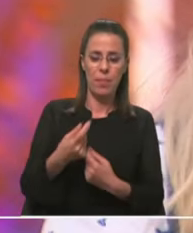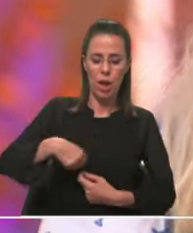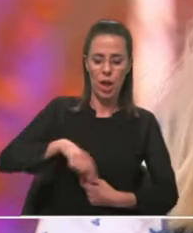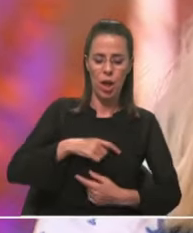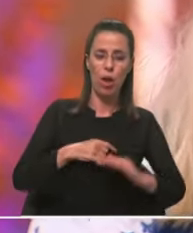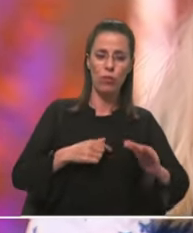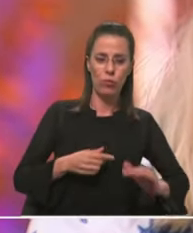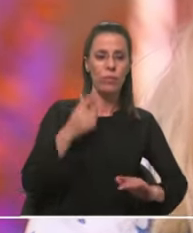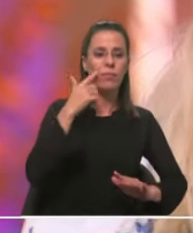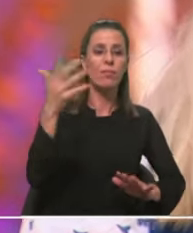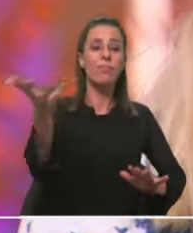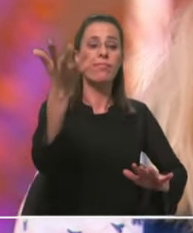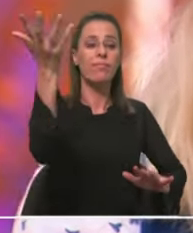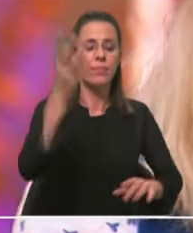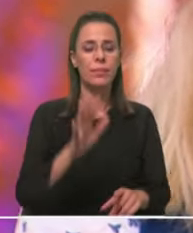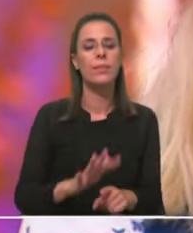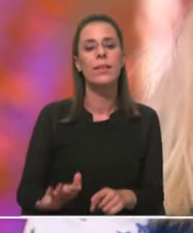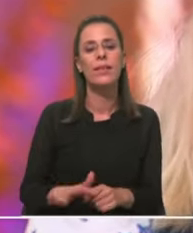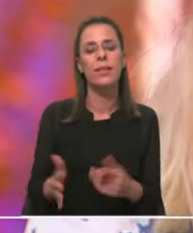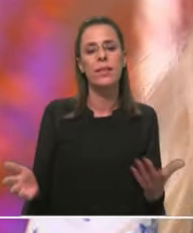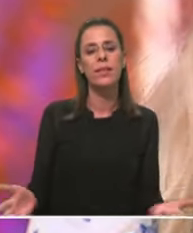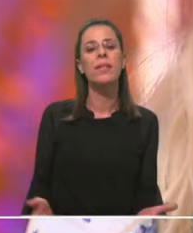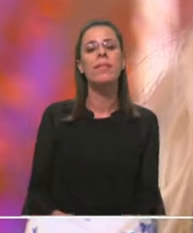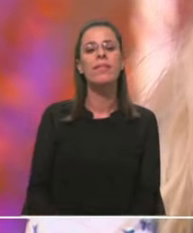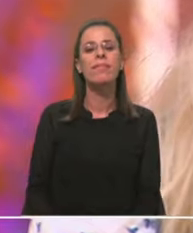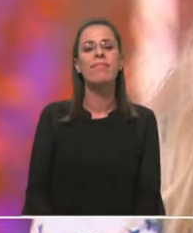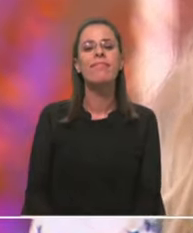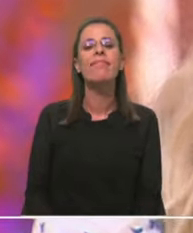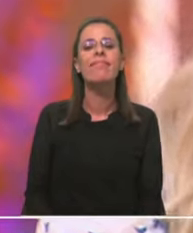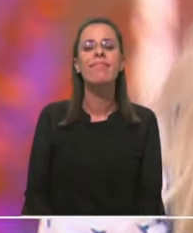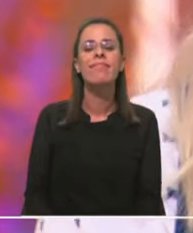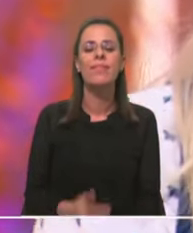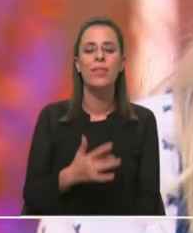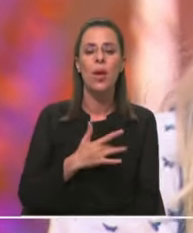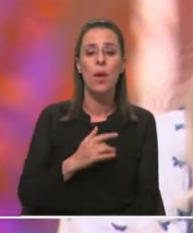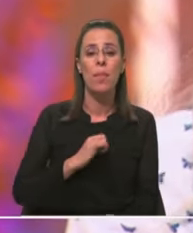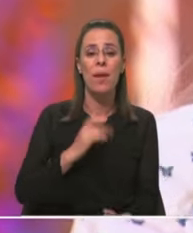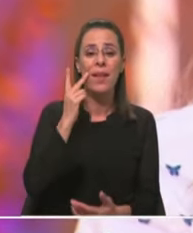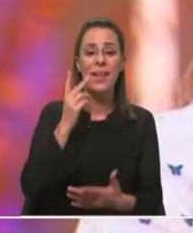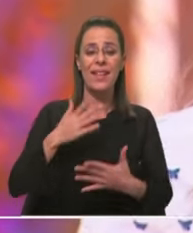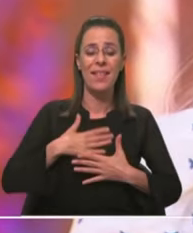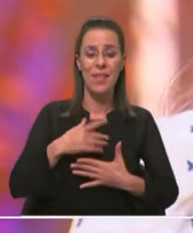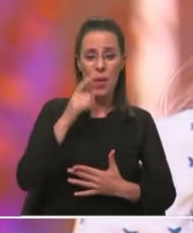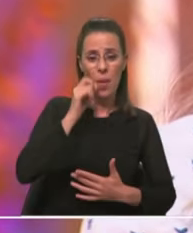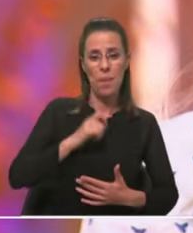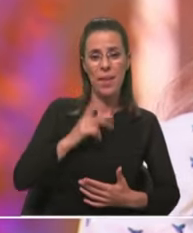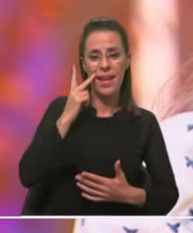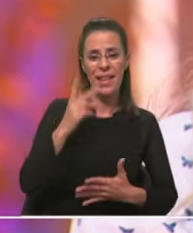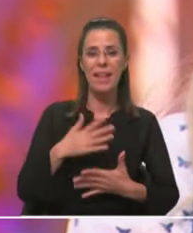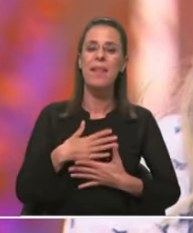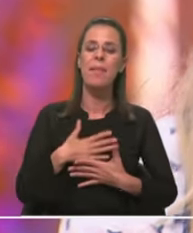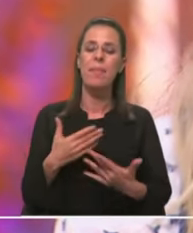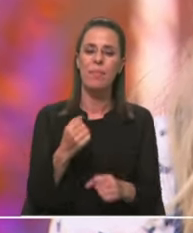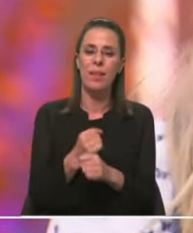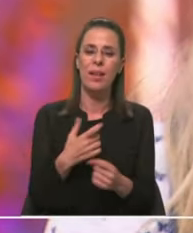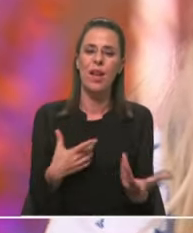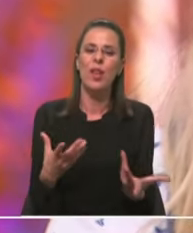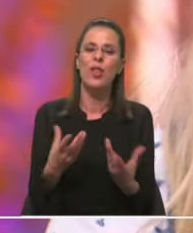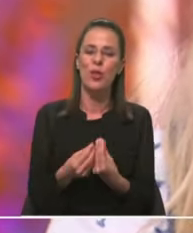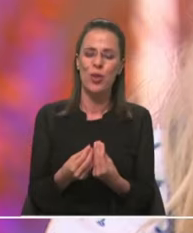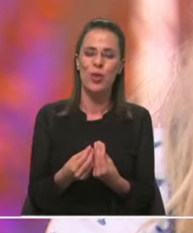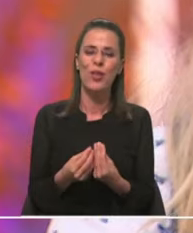nós e é uma sorte, de facto, porque tem sido. É o amor da minha vida, é o homem da minha vida e trabalharmos